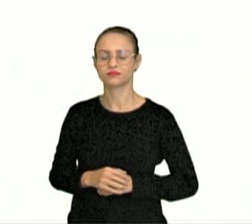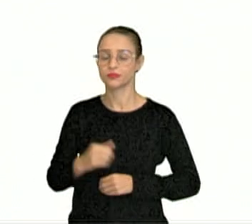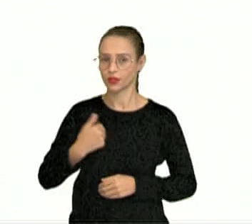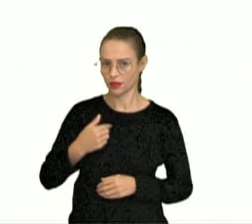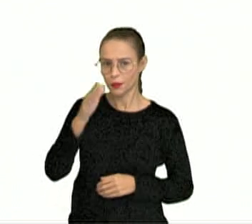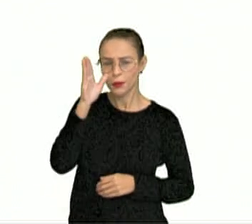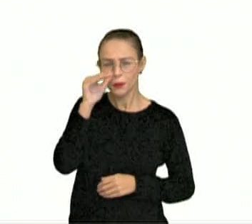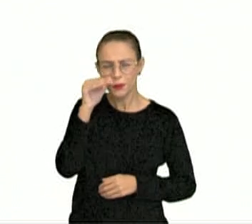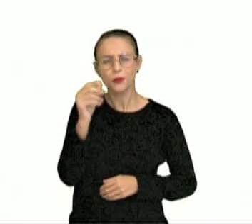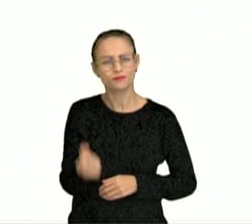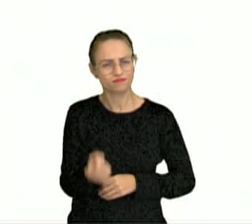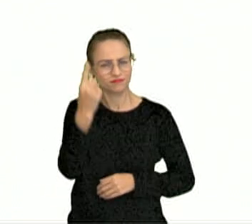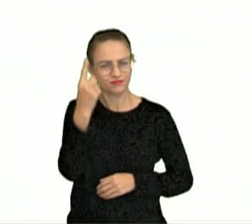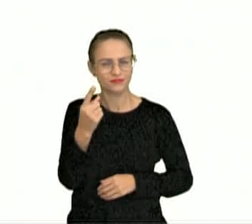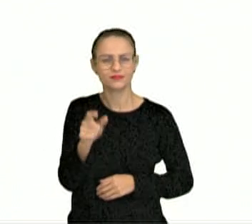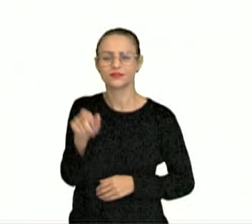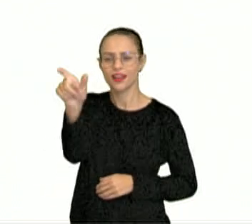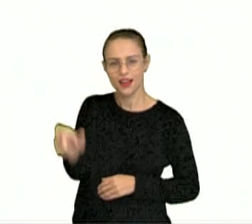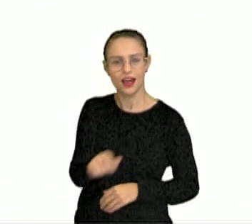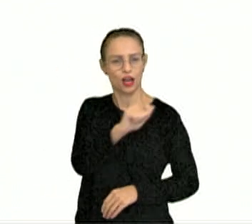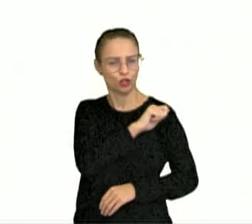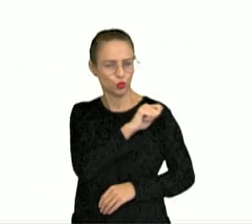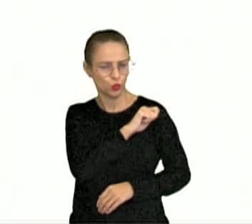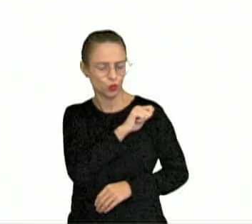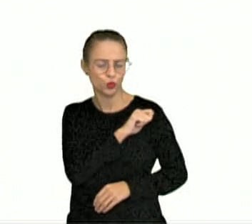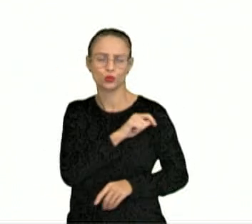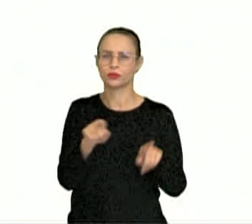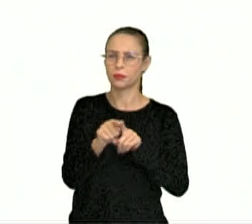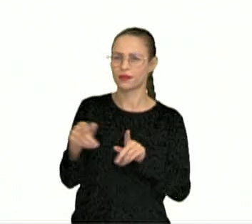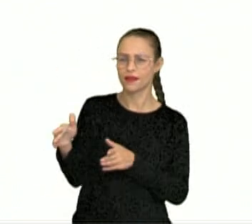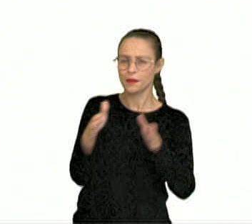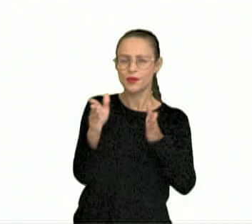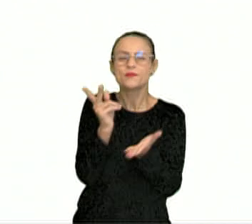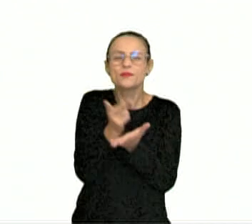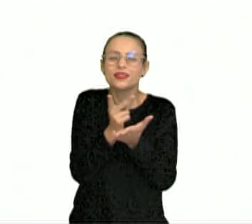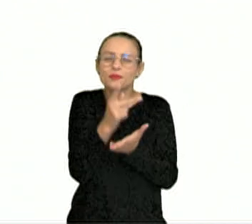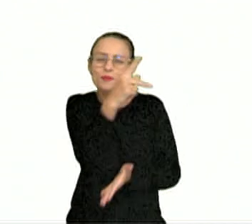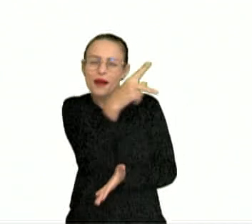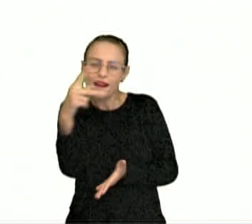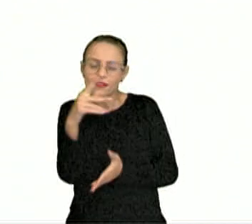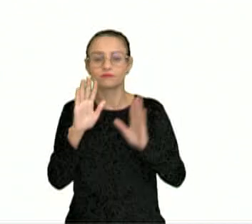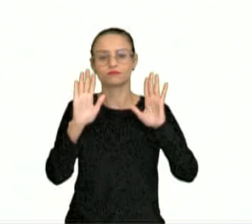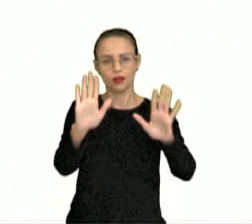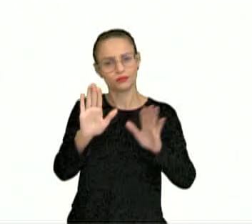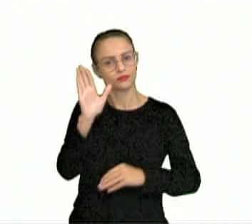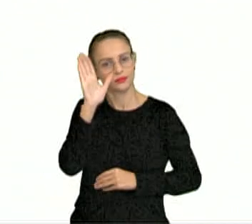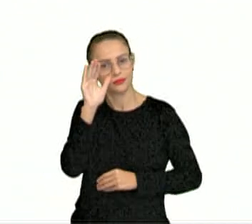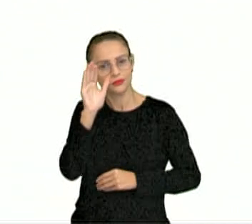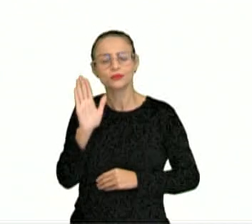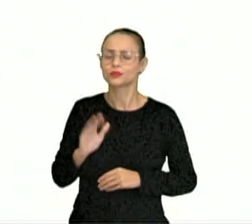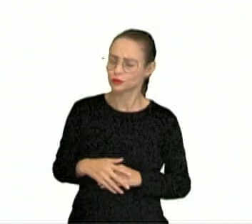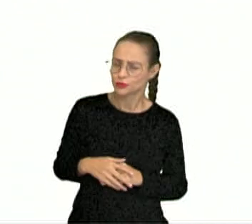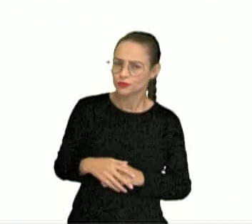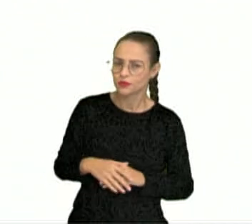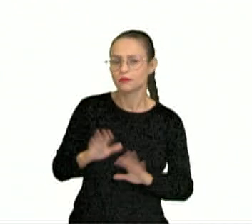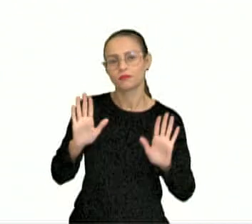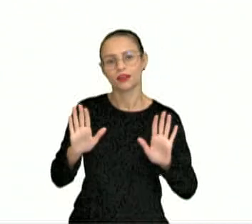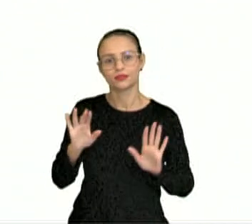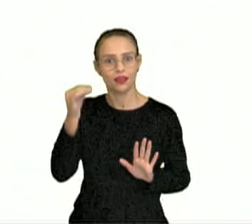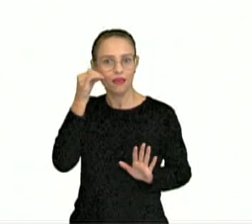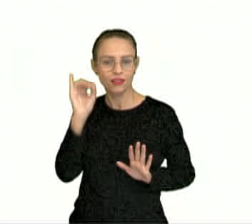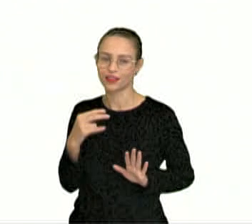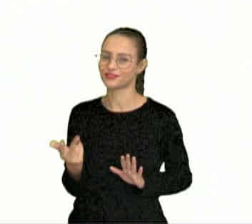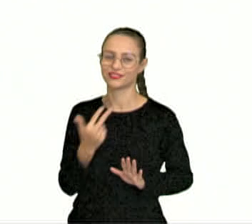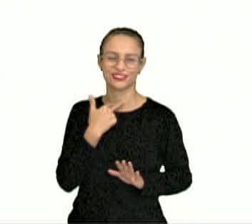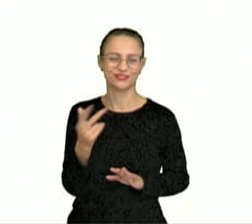de estudantes e de caminhos no mesmo parágrafo. Curioso, mas, ao mesmo tempo, inevitável.